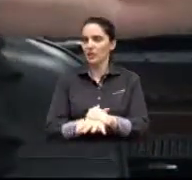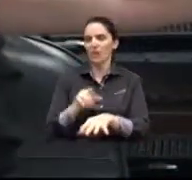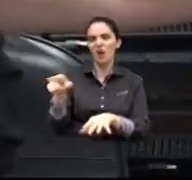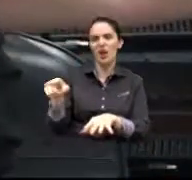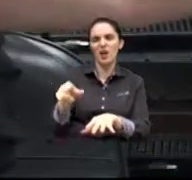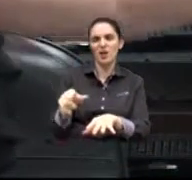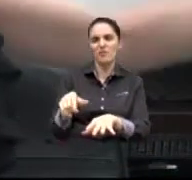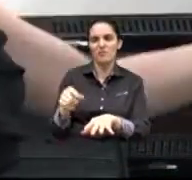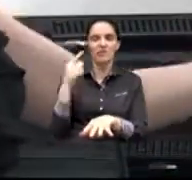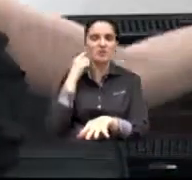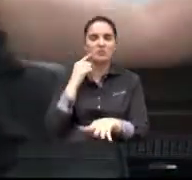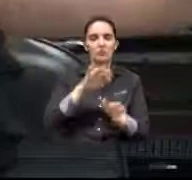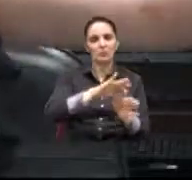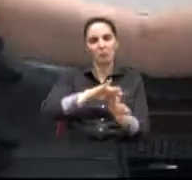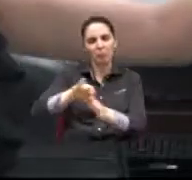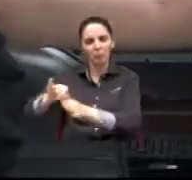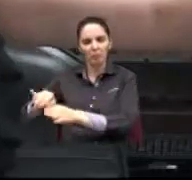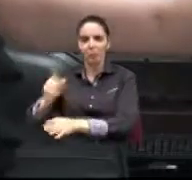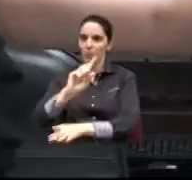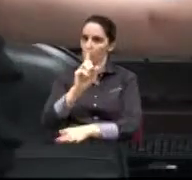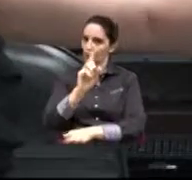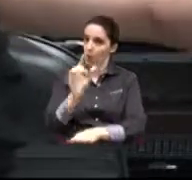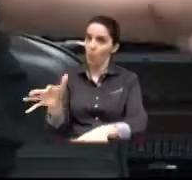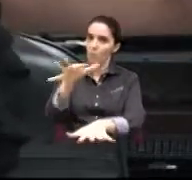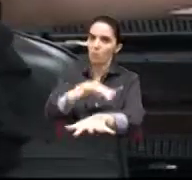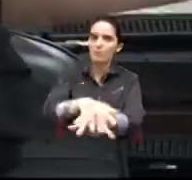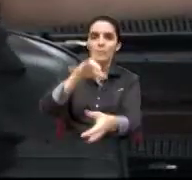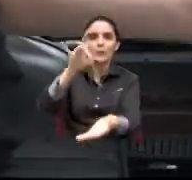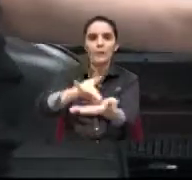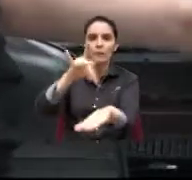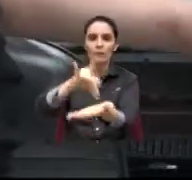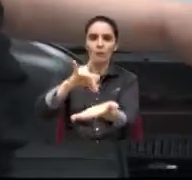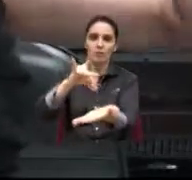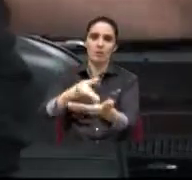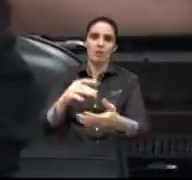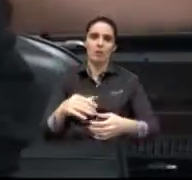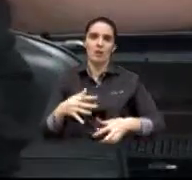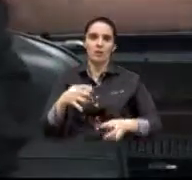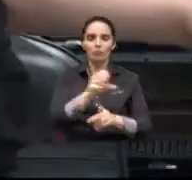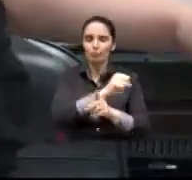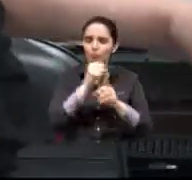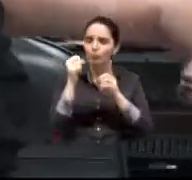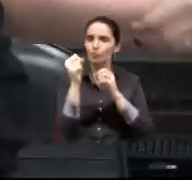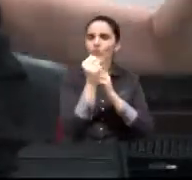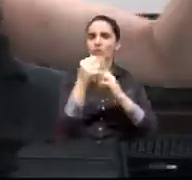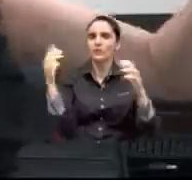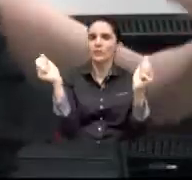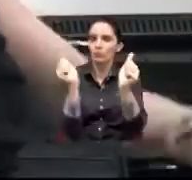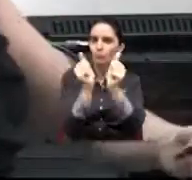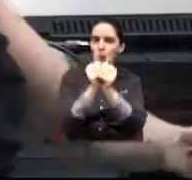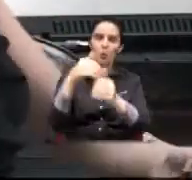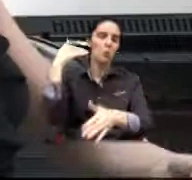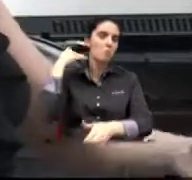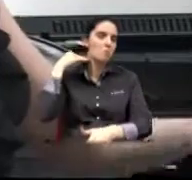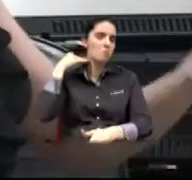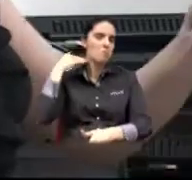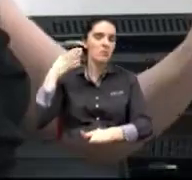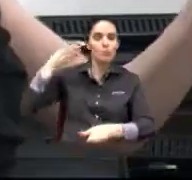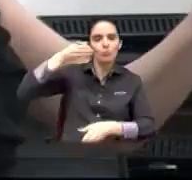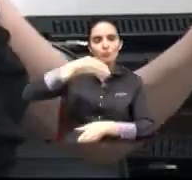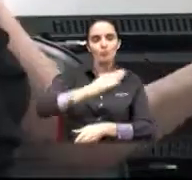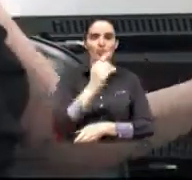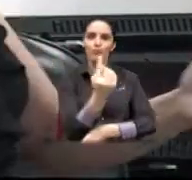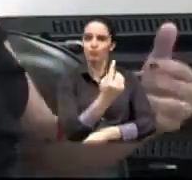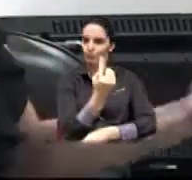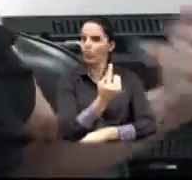não. Elas precisam estar incluídas faticamente, participar da sociedade, participar do banco, ter essa autonomia de